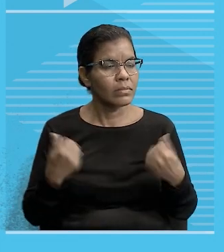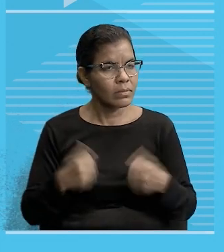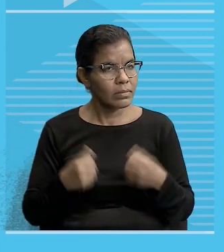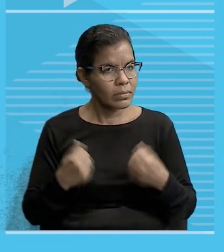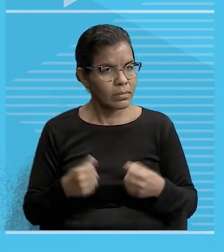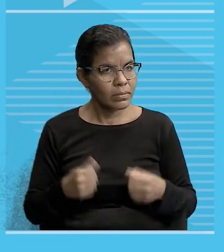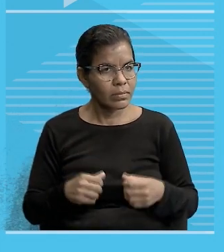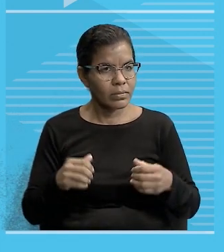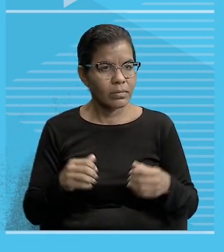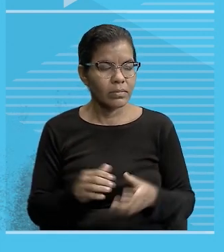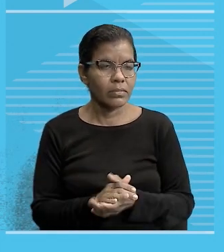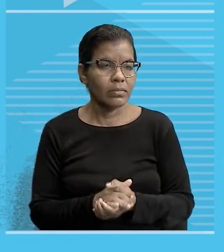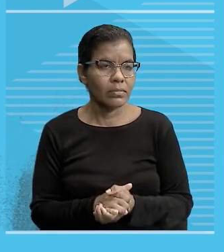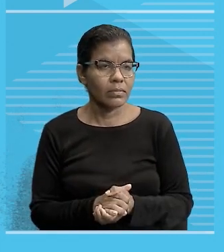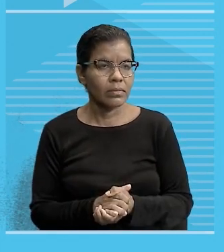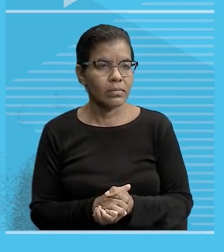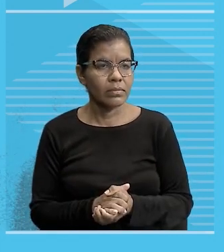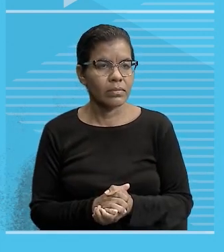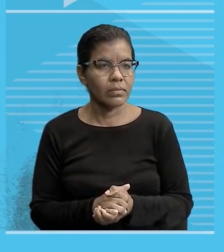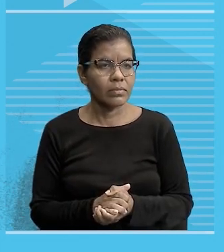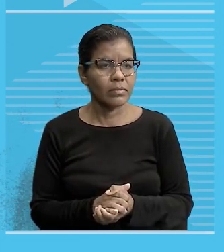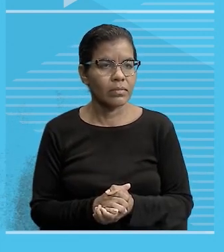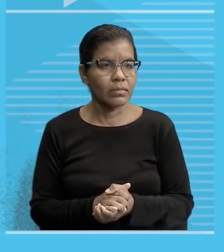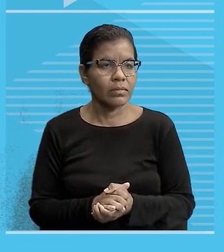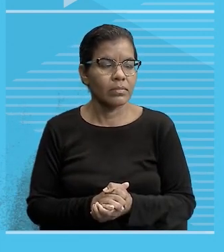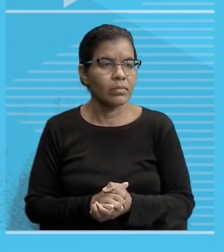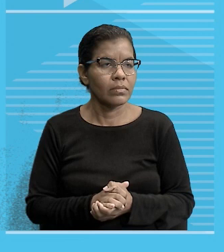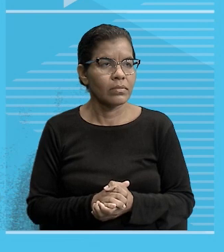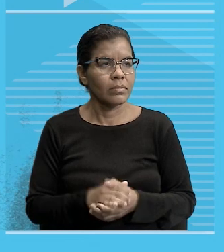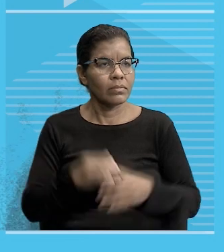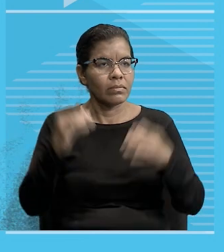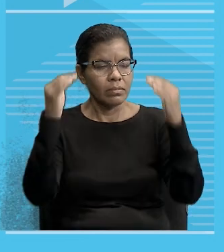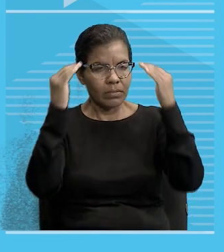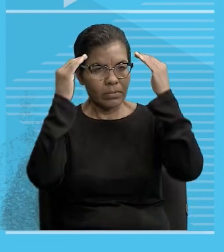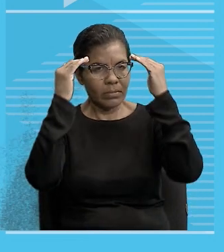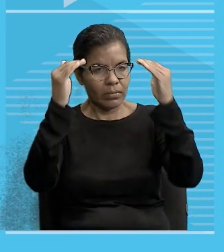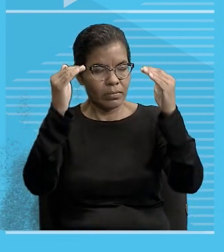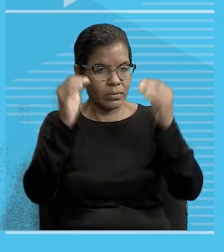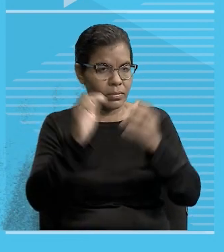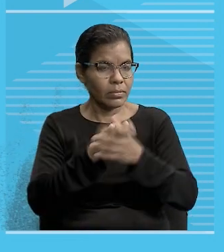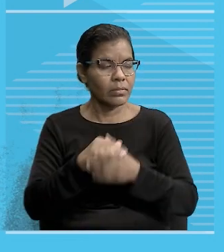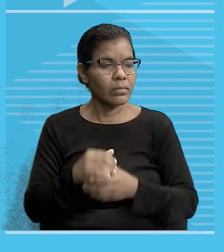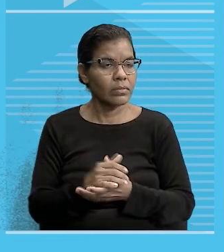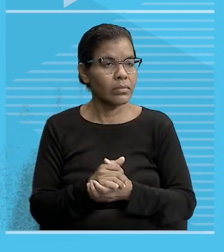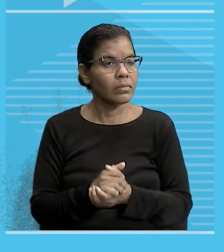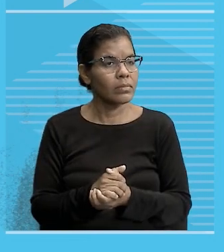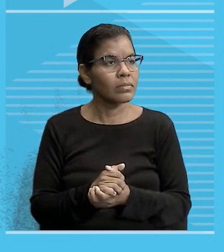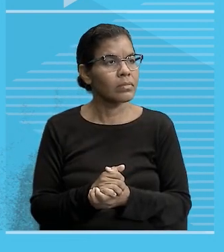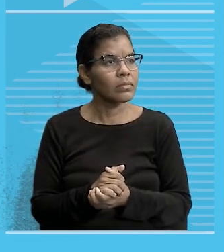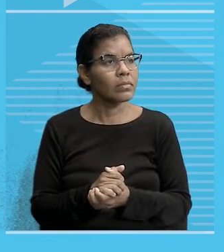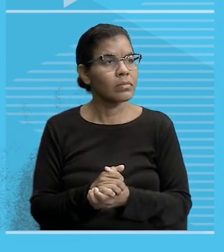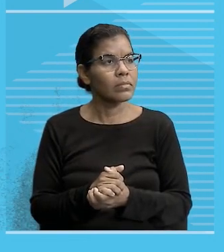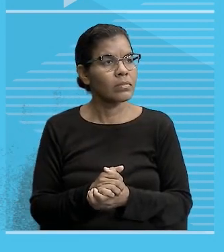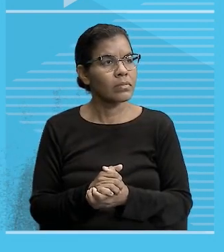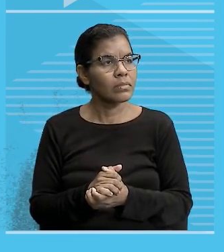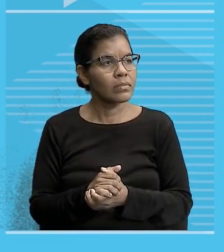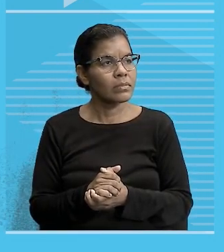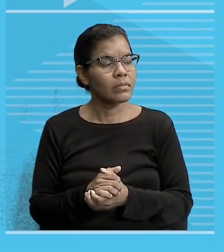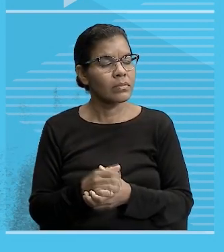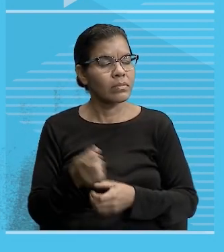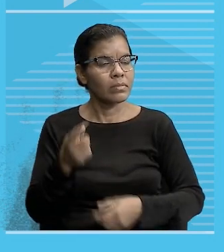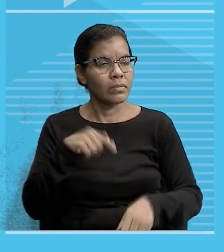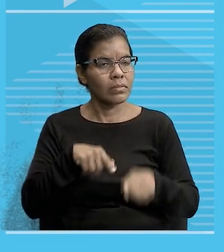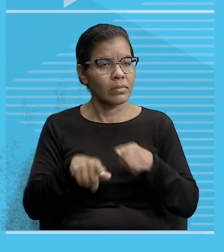obedecer certo eles devem obedecer eles devem ser integrados para que esse